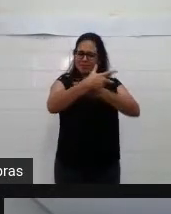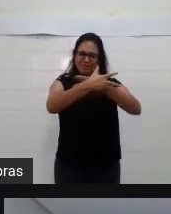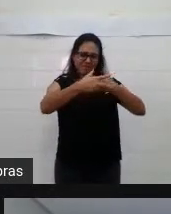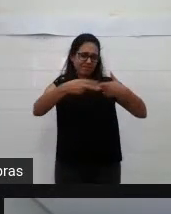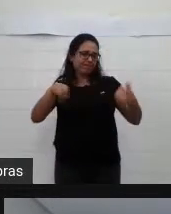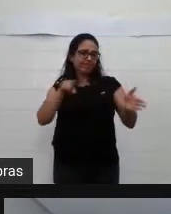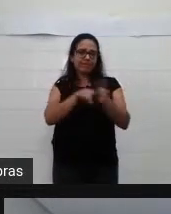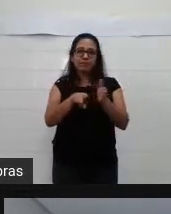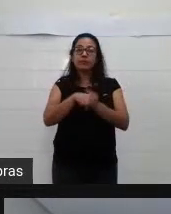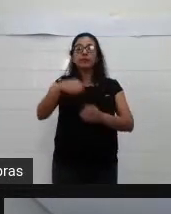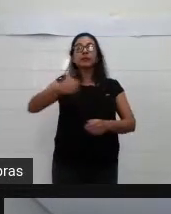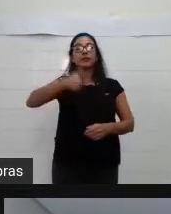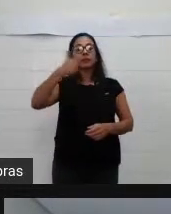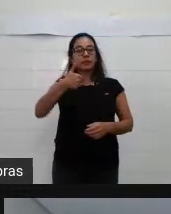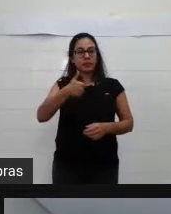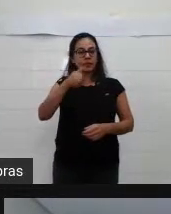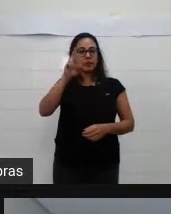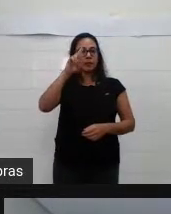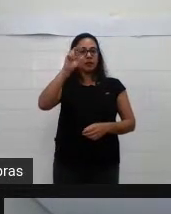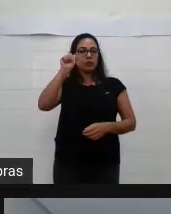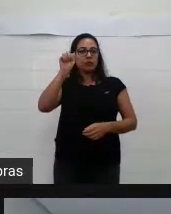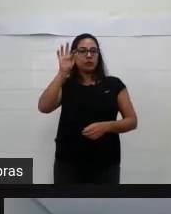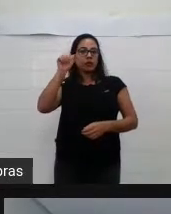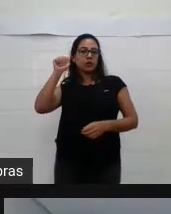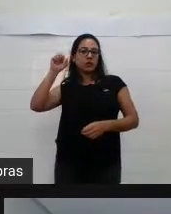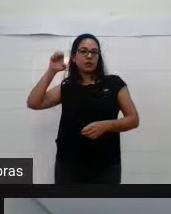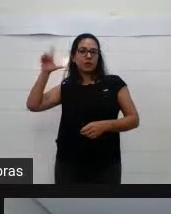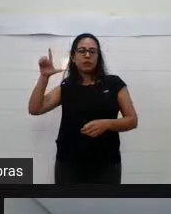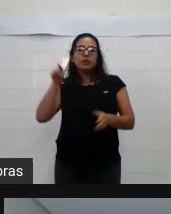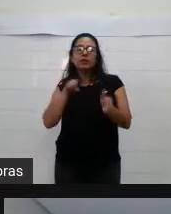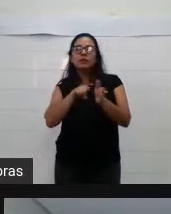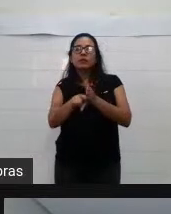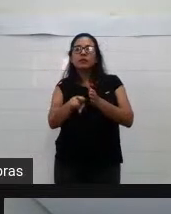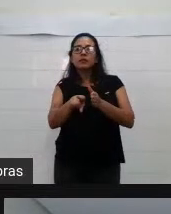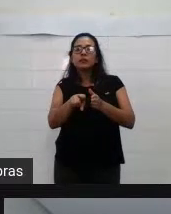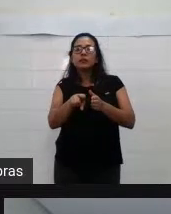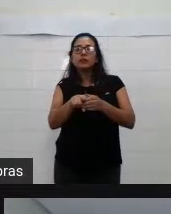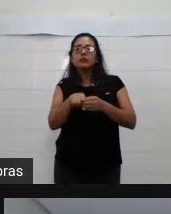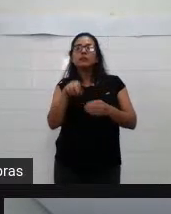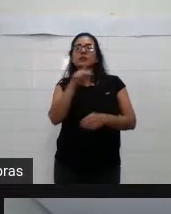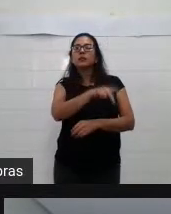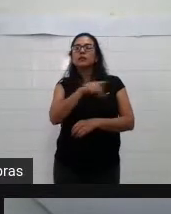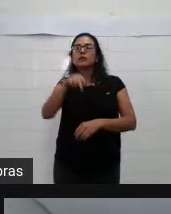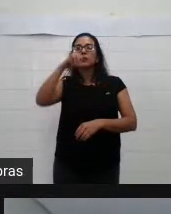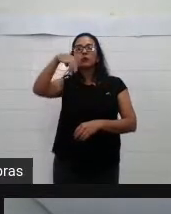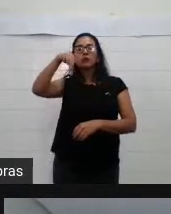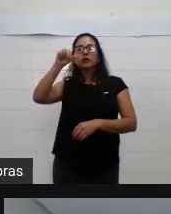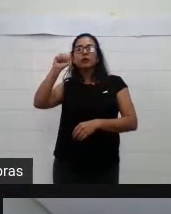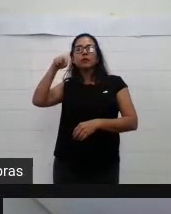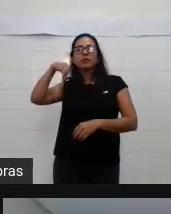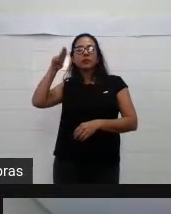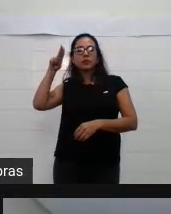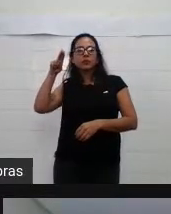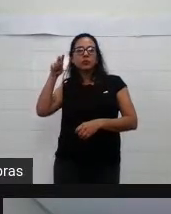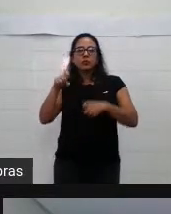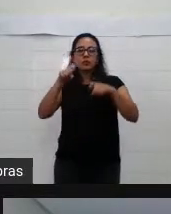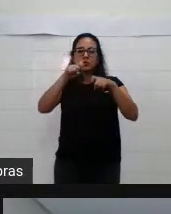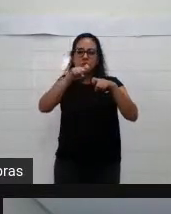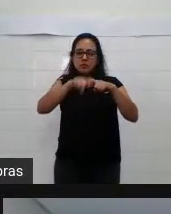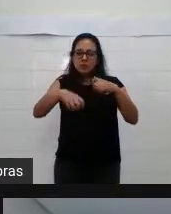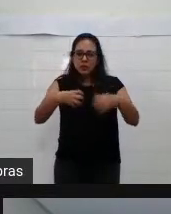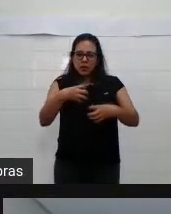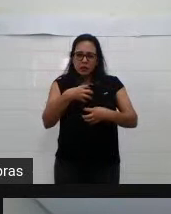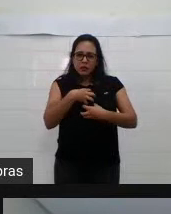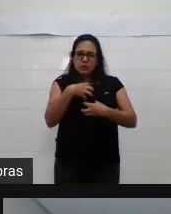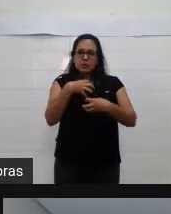A primeira é do Rafael Jacaúna. Ele pergunta para a professora Manuela, o sexo é uma sensação fisiológica